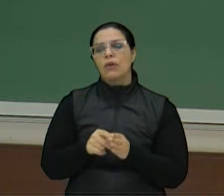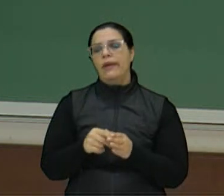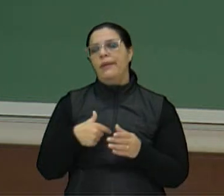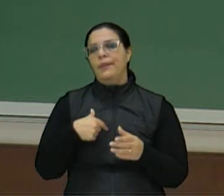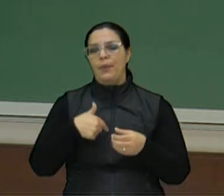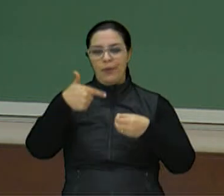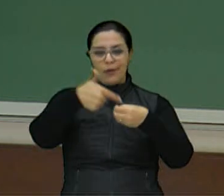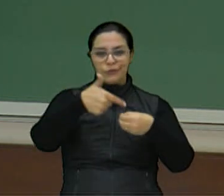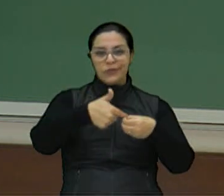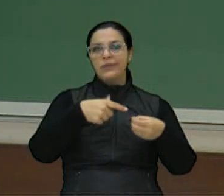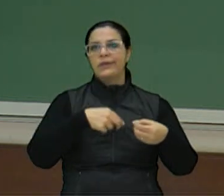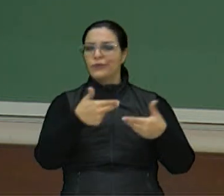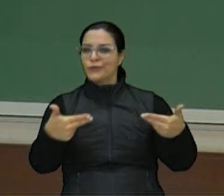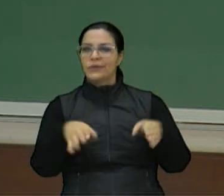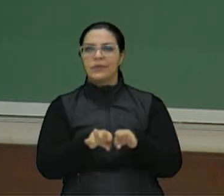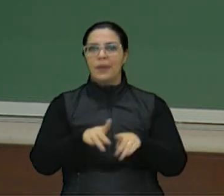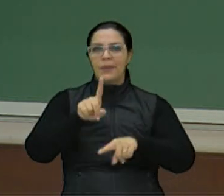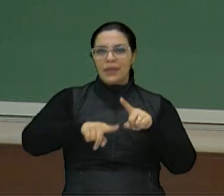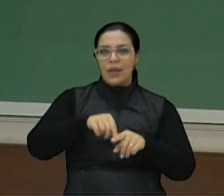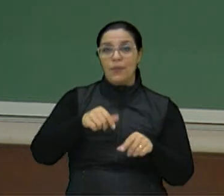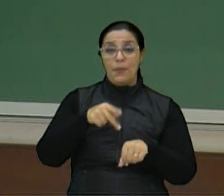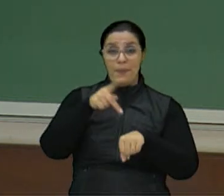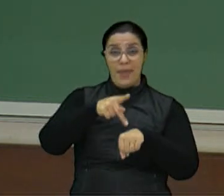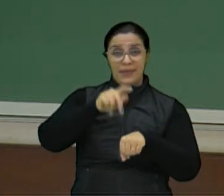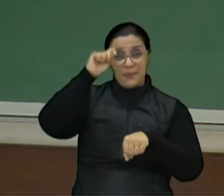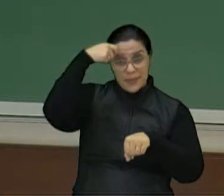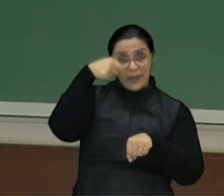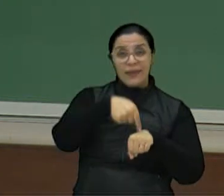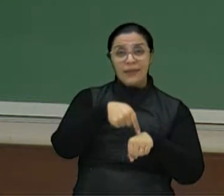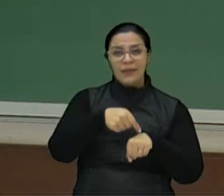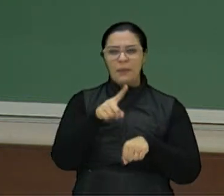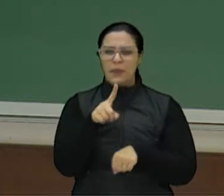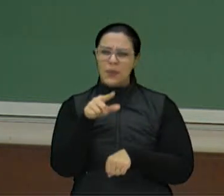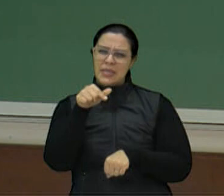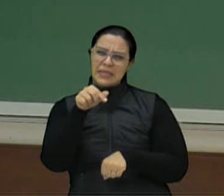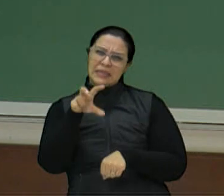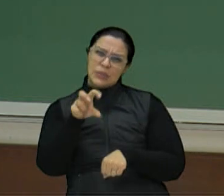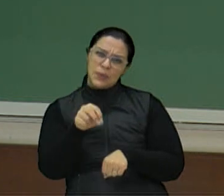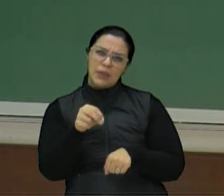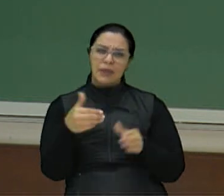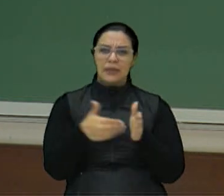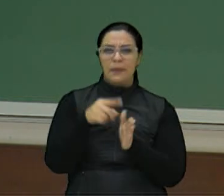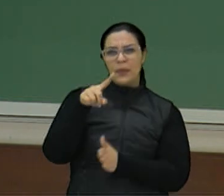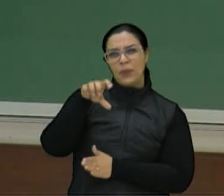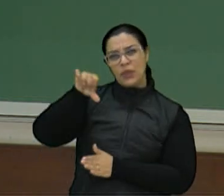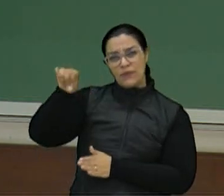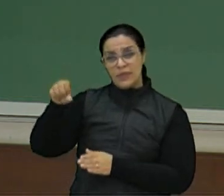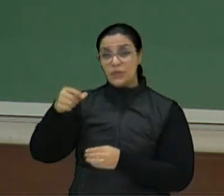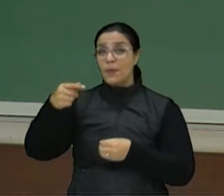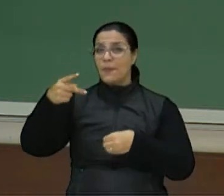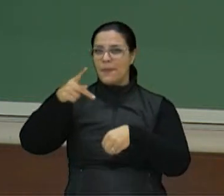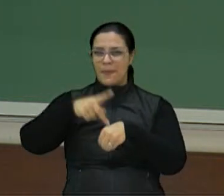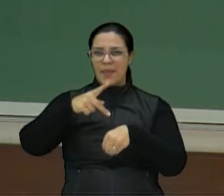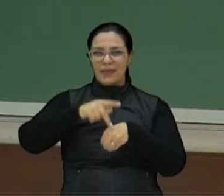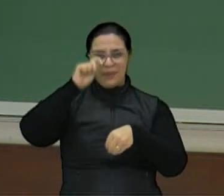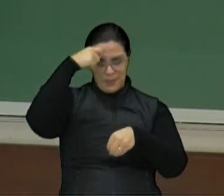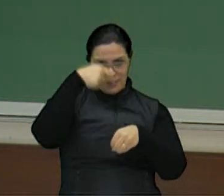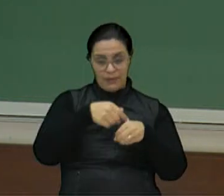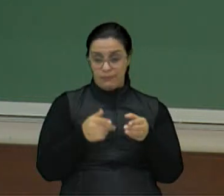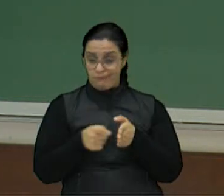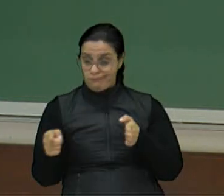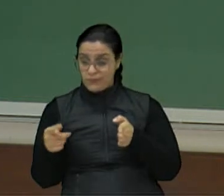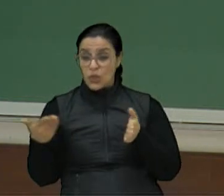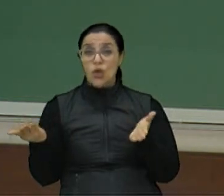combustíveis fósseis que antes não existiam. Carvão, entre 1750 e 1900, só carvão. A partir de